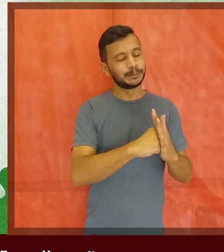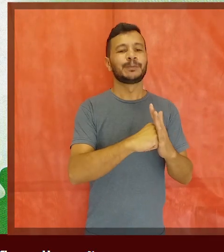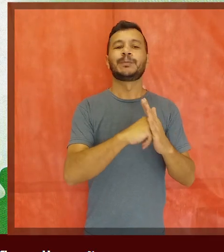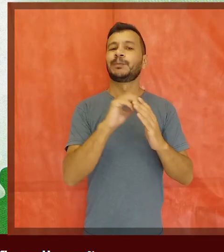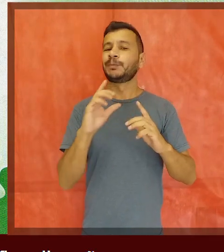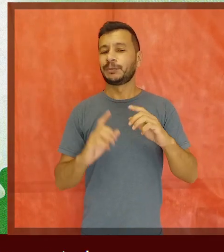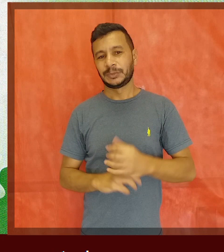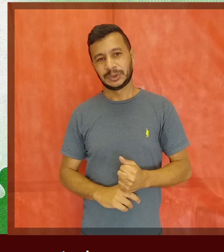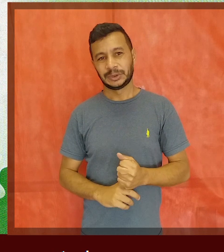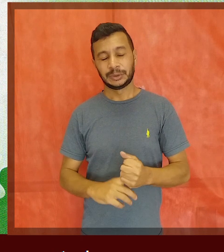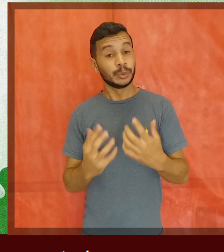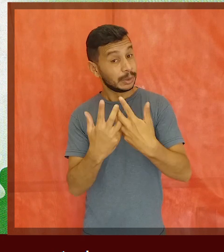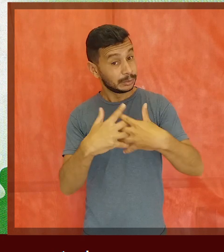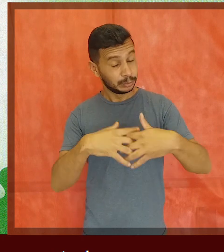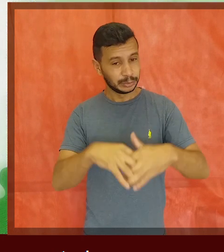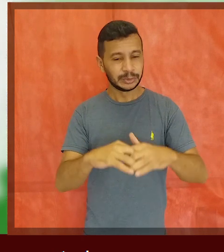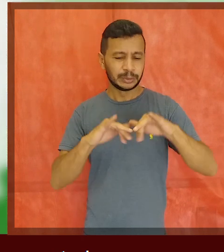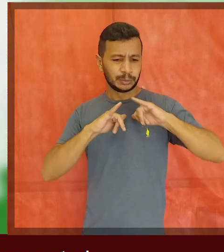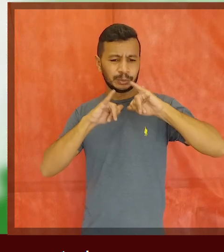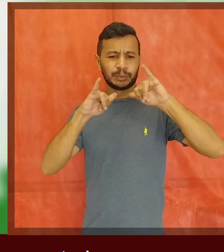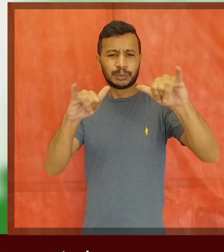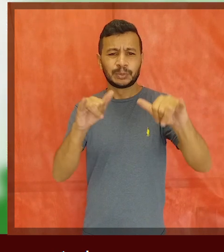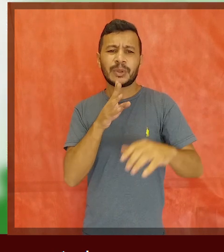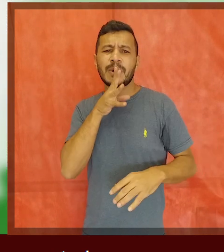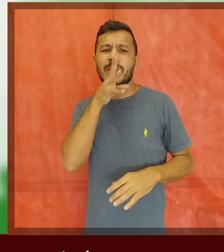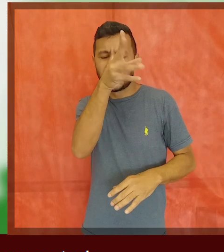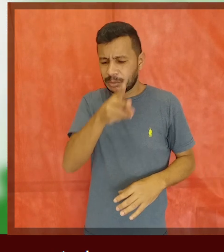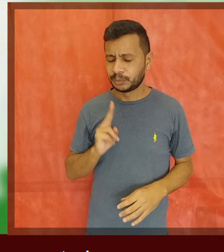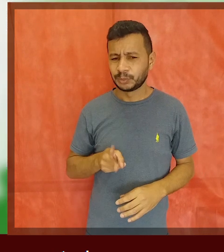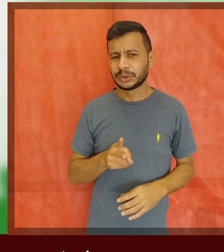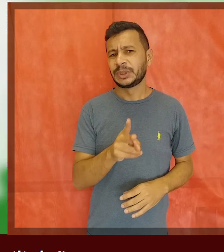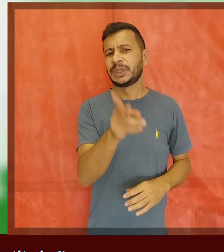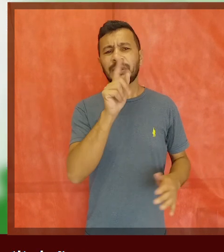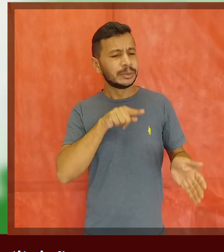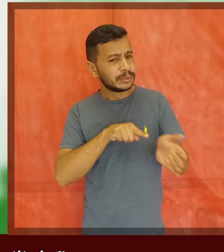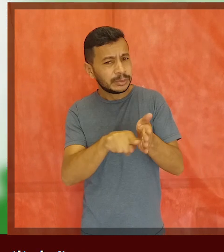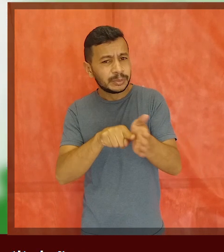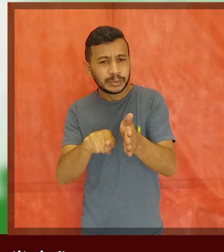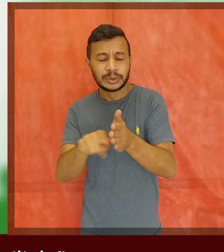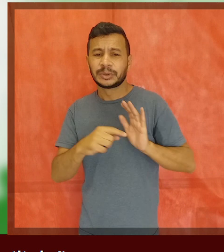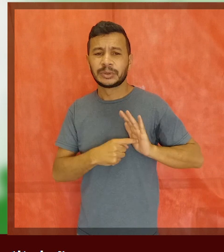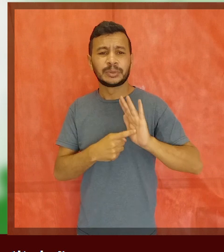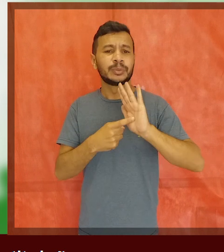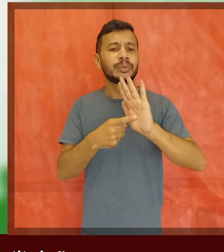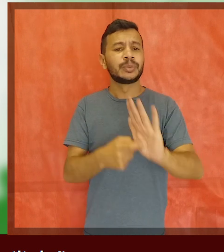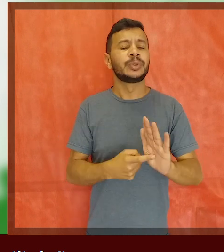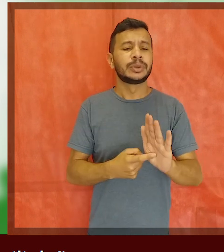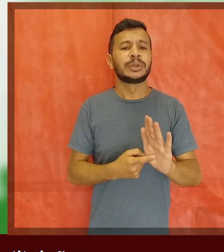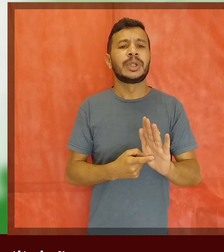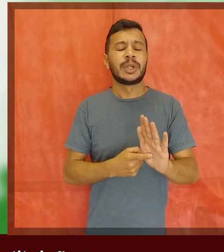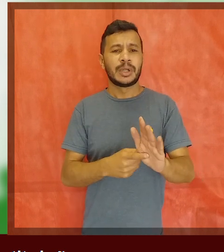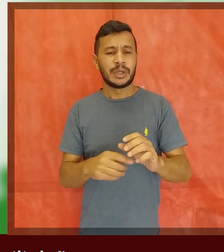da fiscalização, o sindicato põe a boca no trombone, realizando novo estudo sobre a gravidade da situação